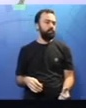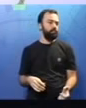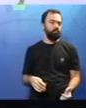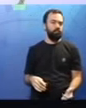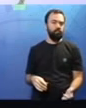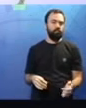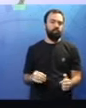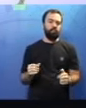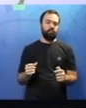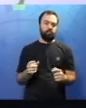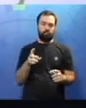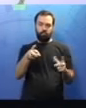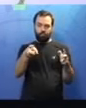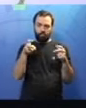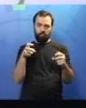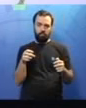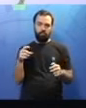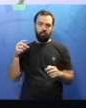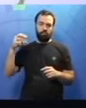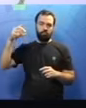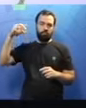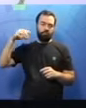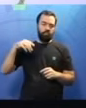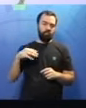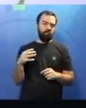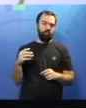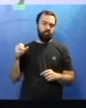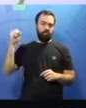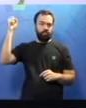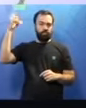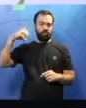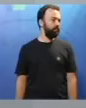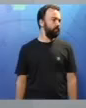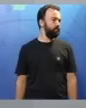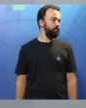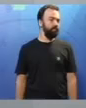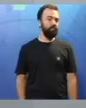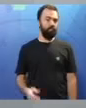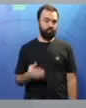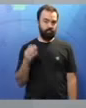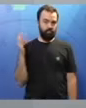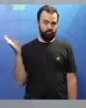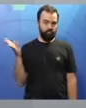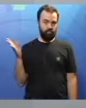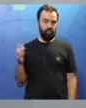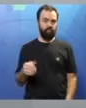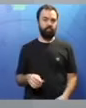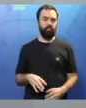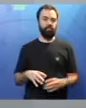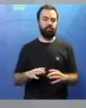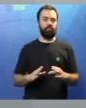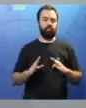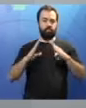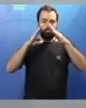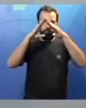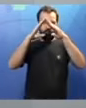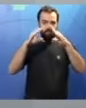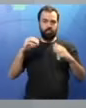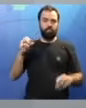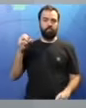percebe que a propagação da luz ela não sofre influência dos meios. Aqui nós temos a torre de transmissão de